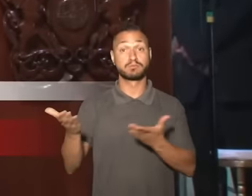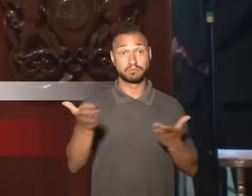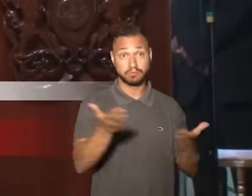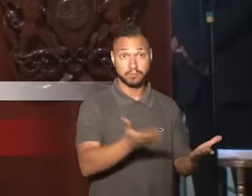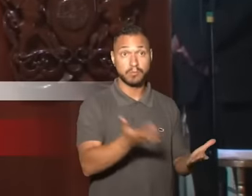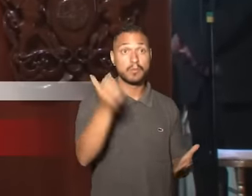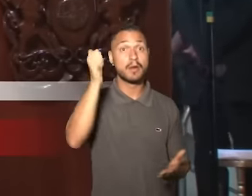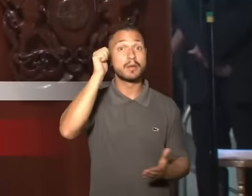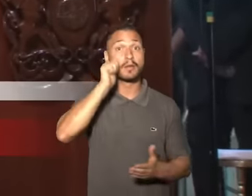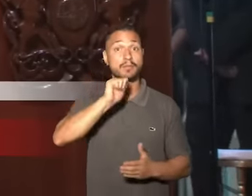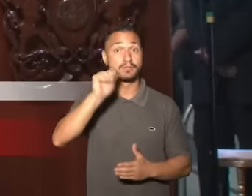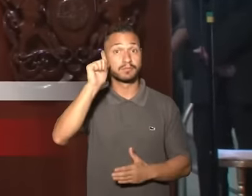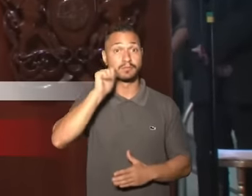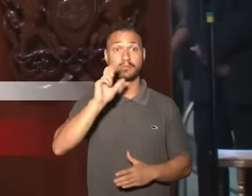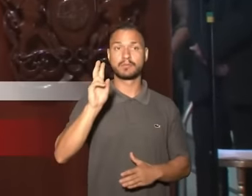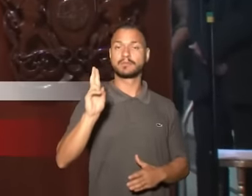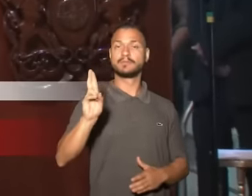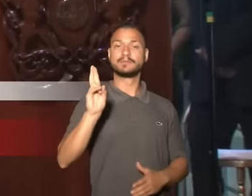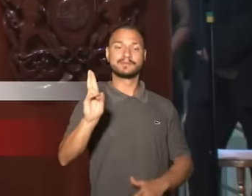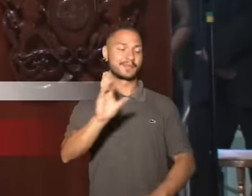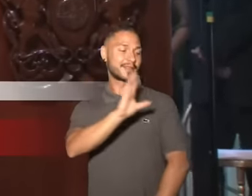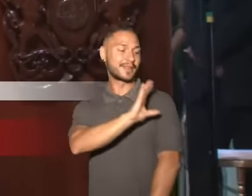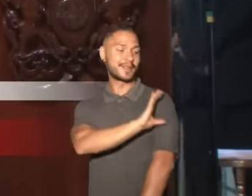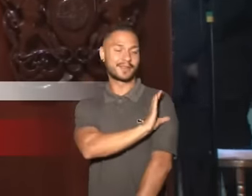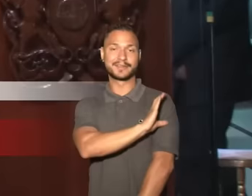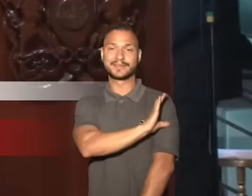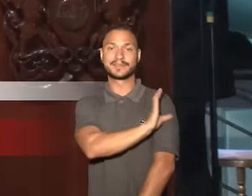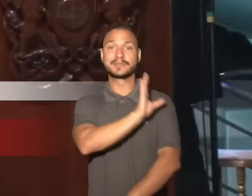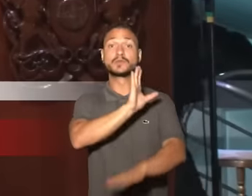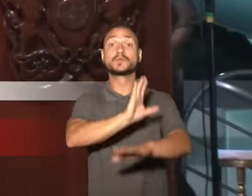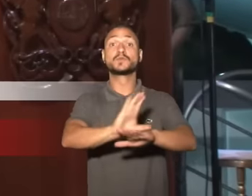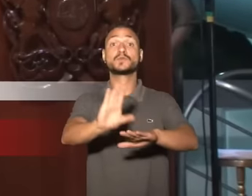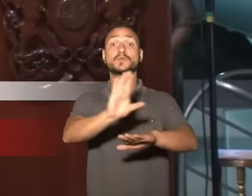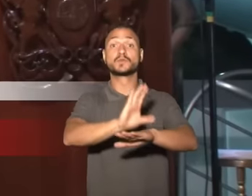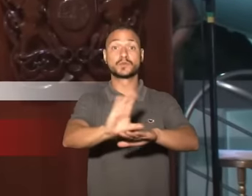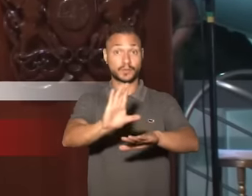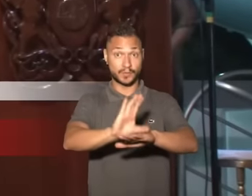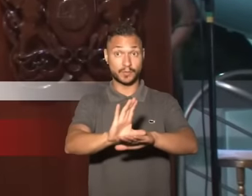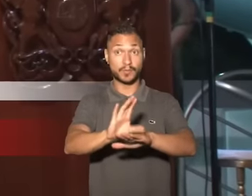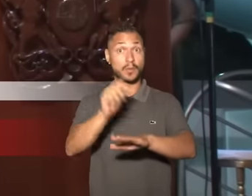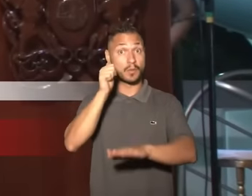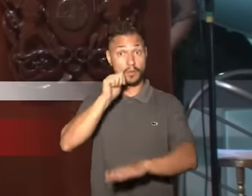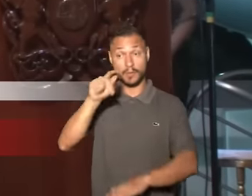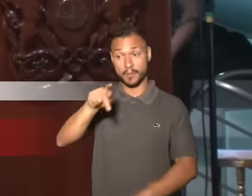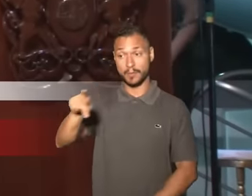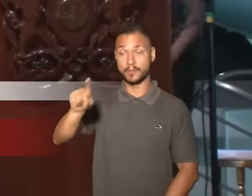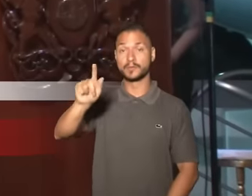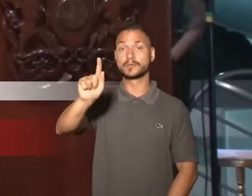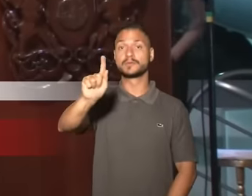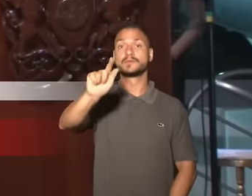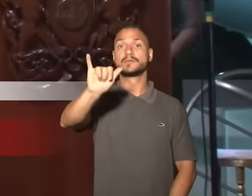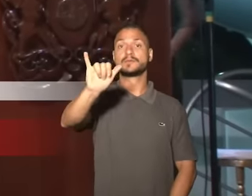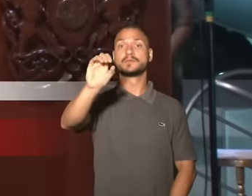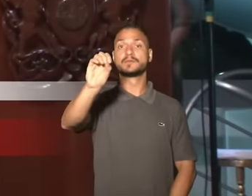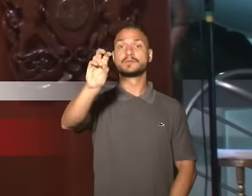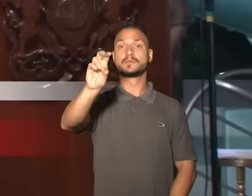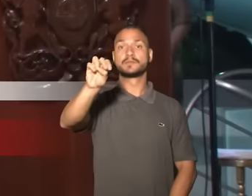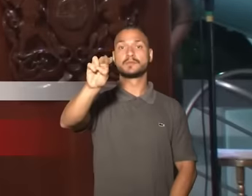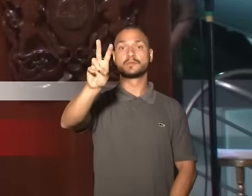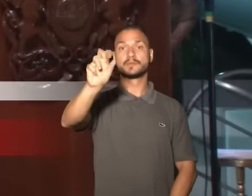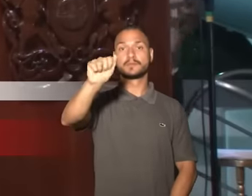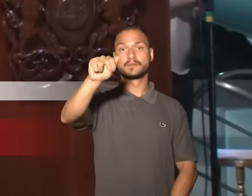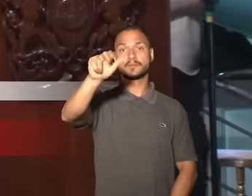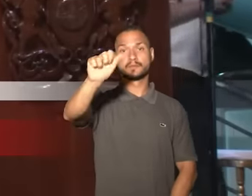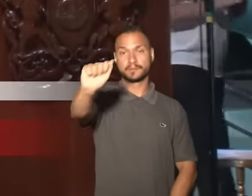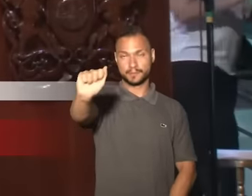Convidamos a representante da coordenação do curso, professora Giovana Figueiredo Rossi.